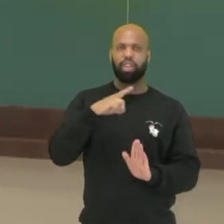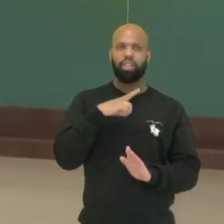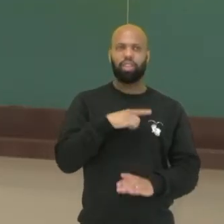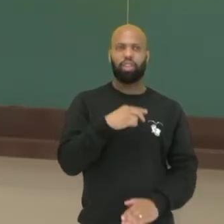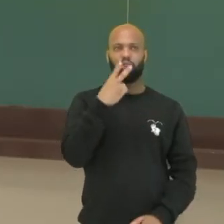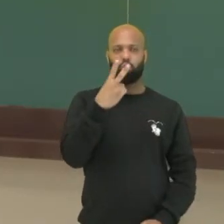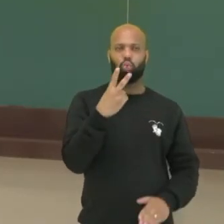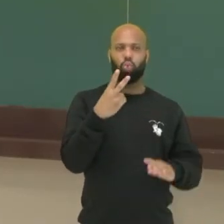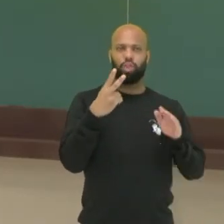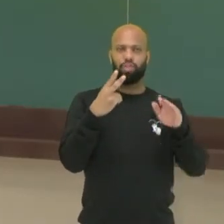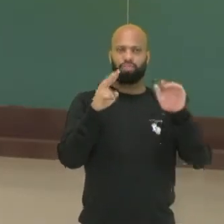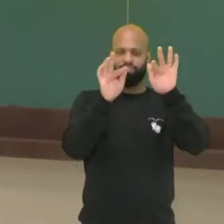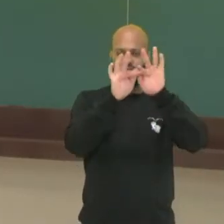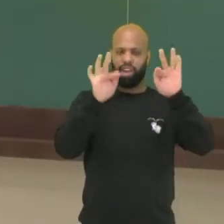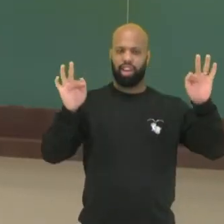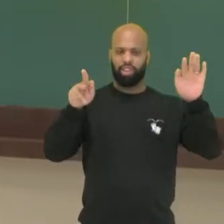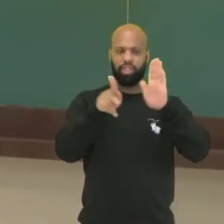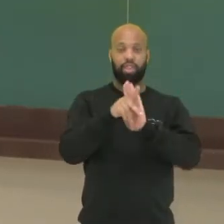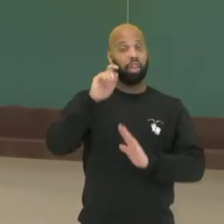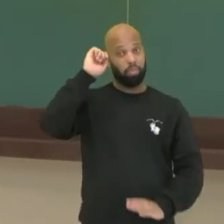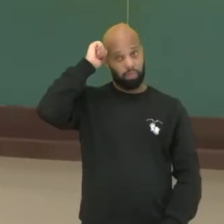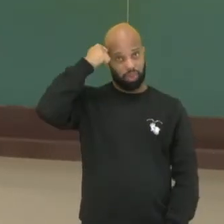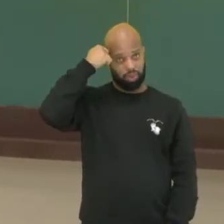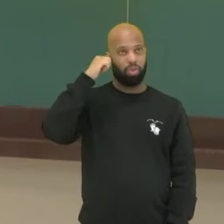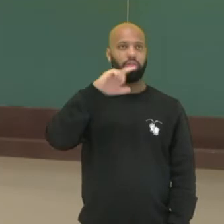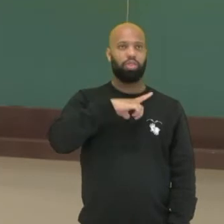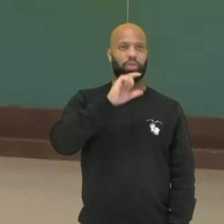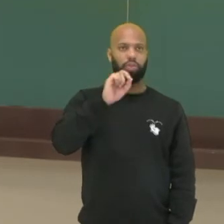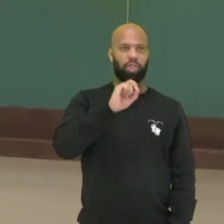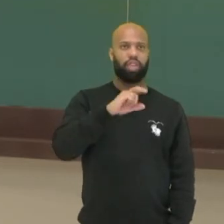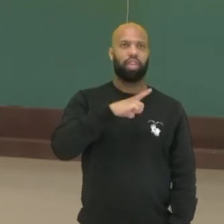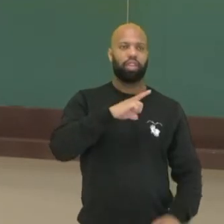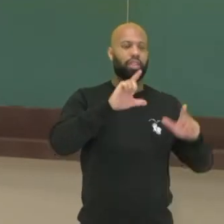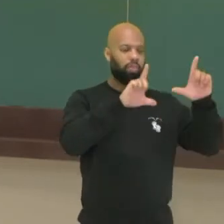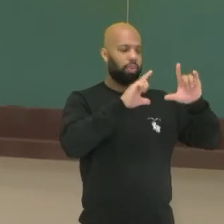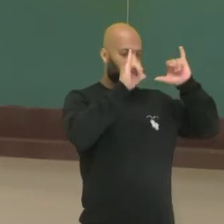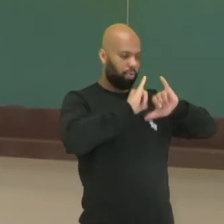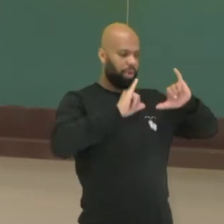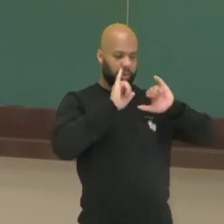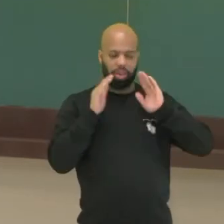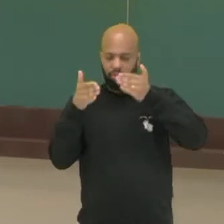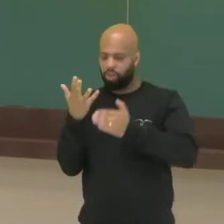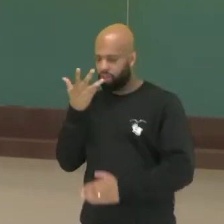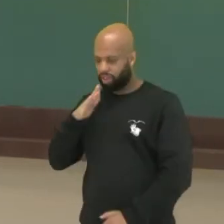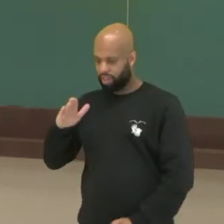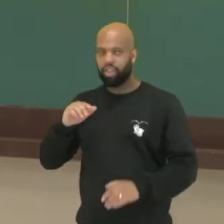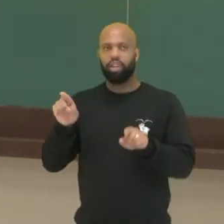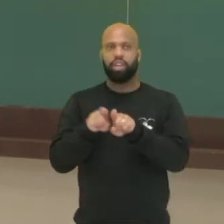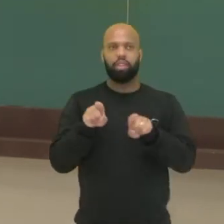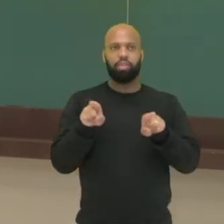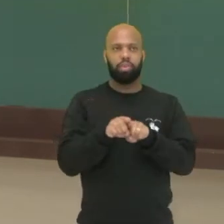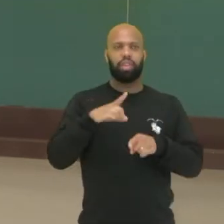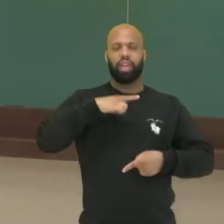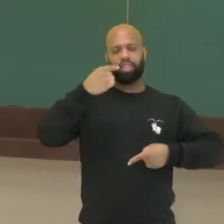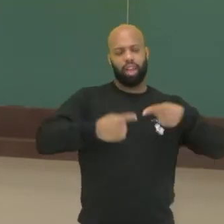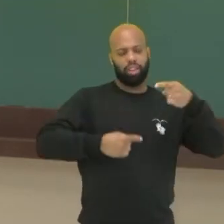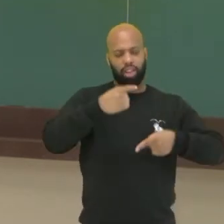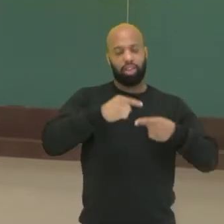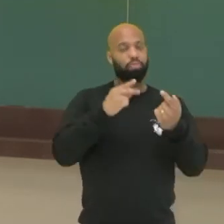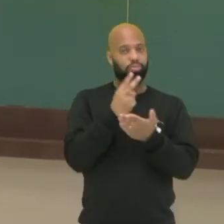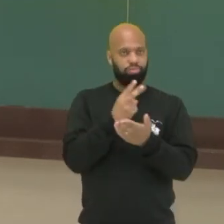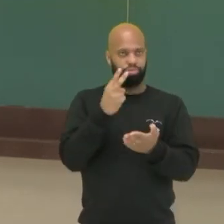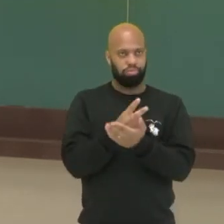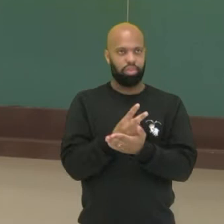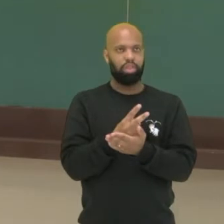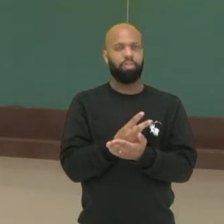em negrito. Voltando aqui, olha, em destaque aqui, a publicidade infantil ainda rende debates acalorados.